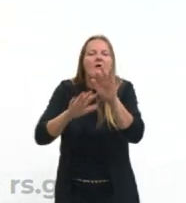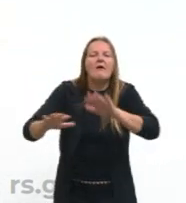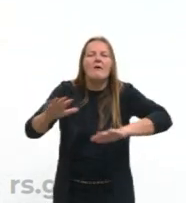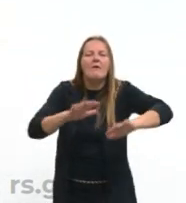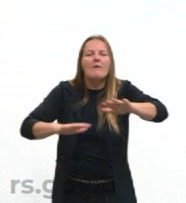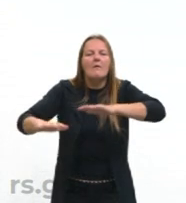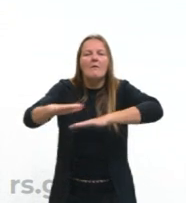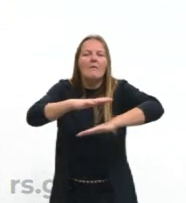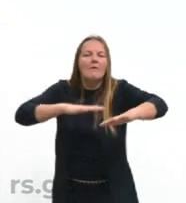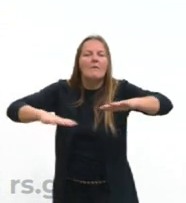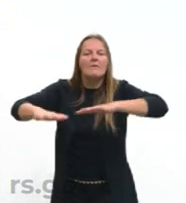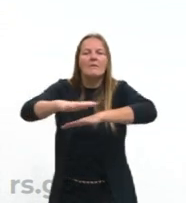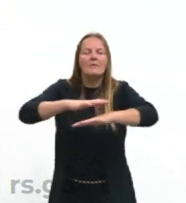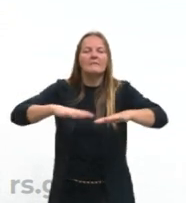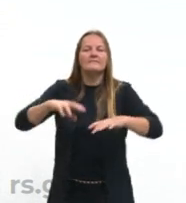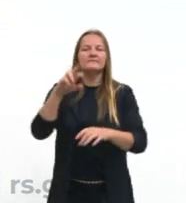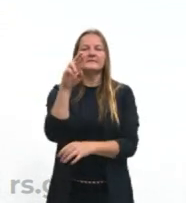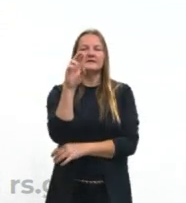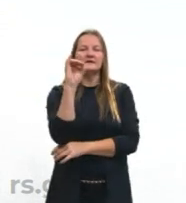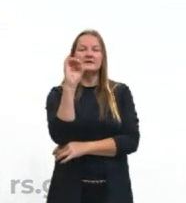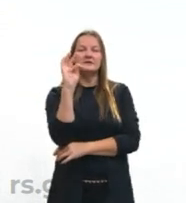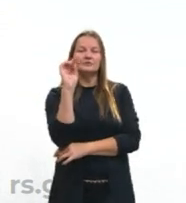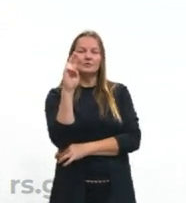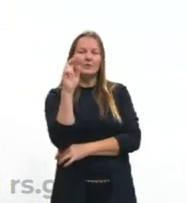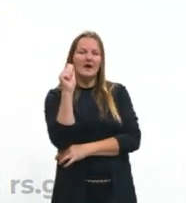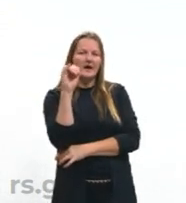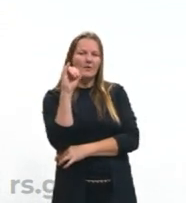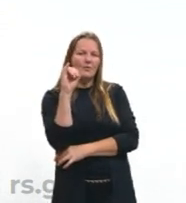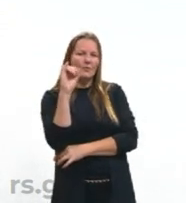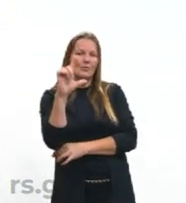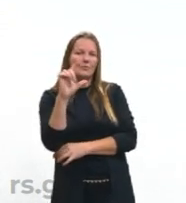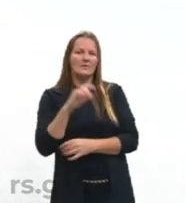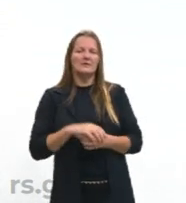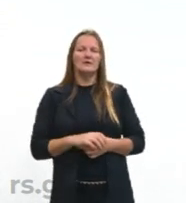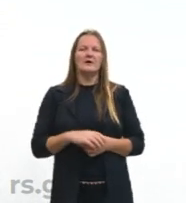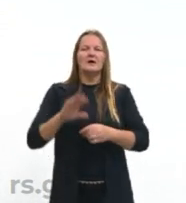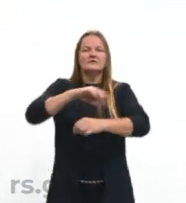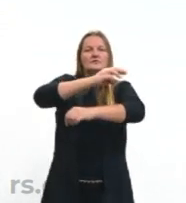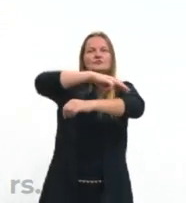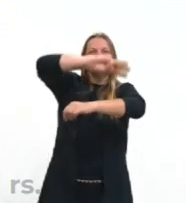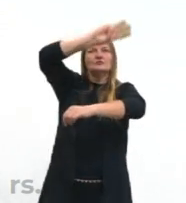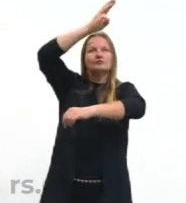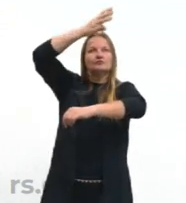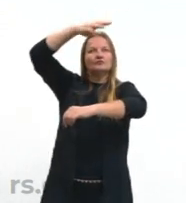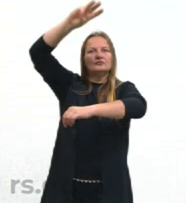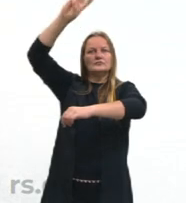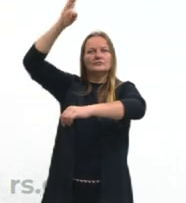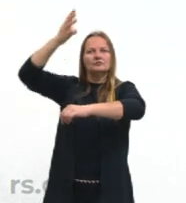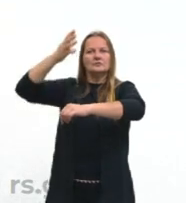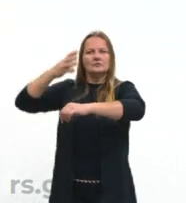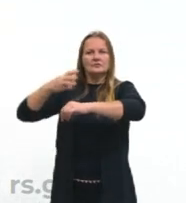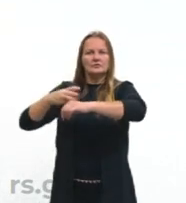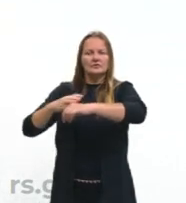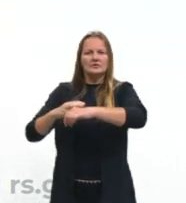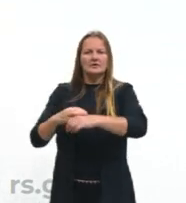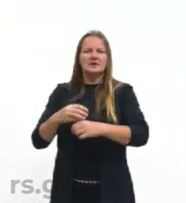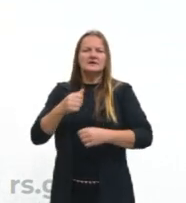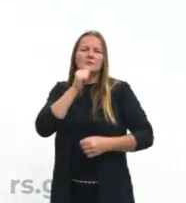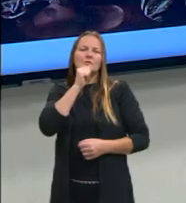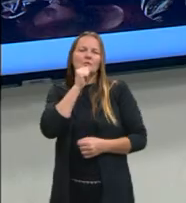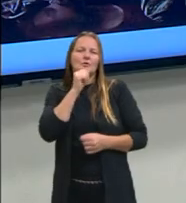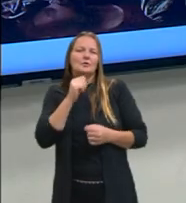esses mitos geralmente moravam habitavam em montanhas né portanto os jogos olímpicos